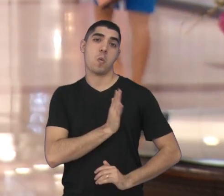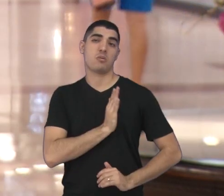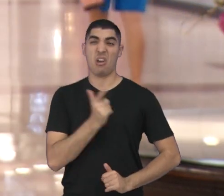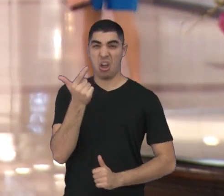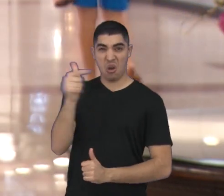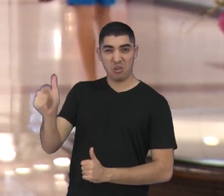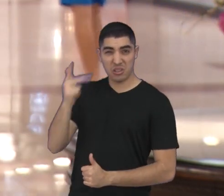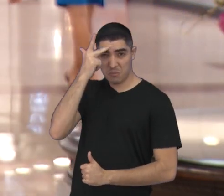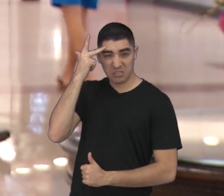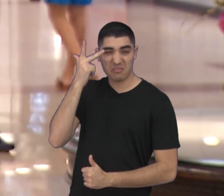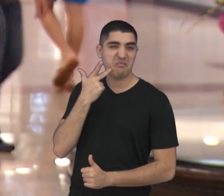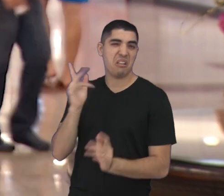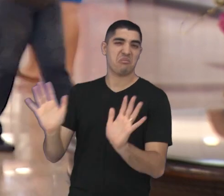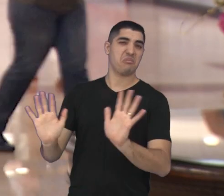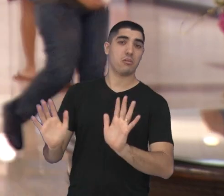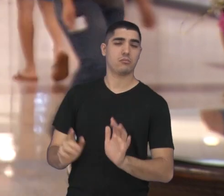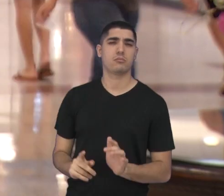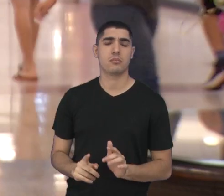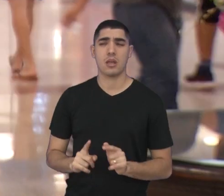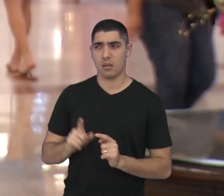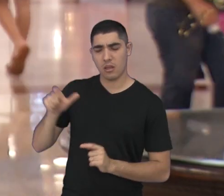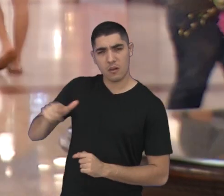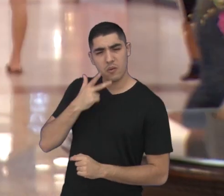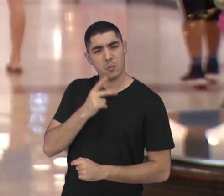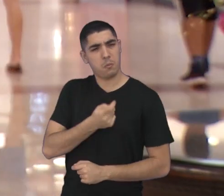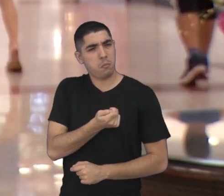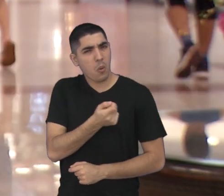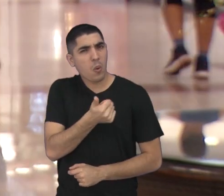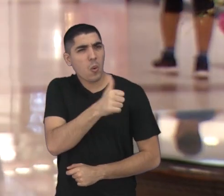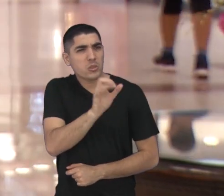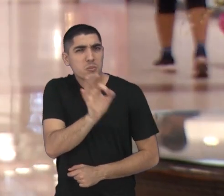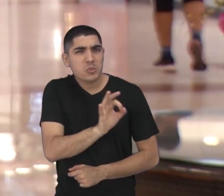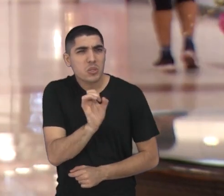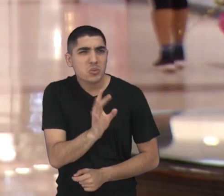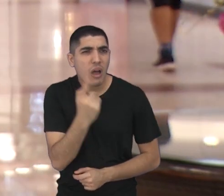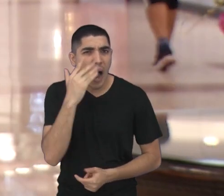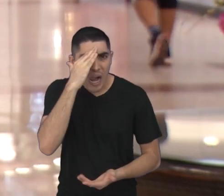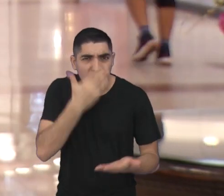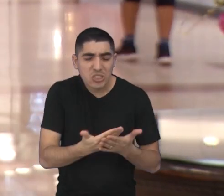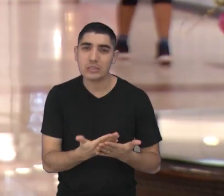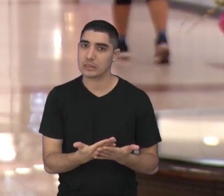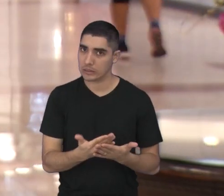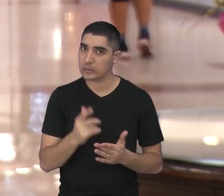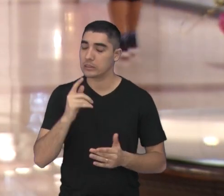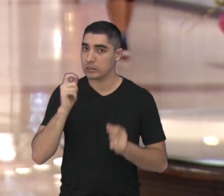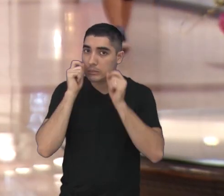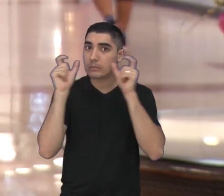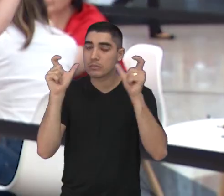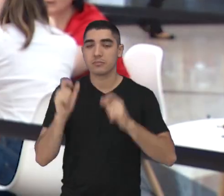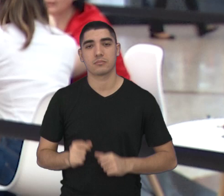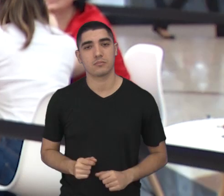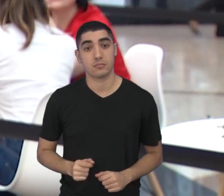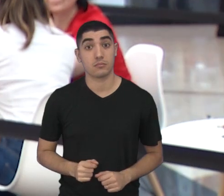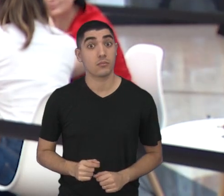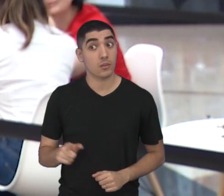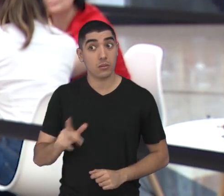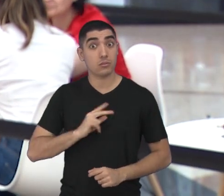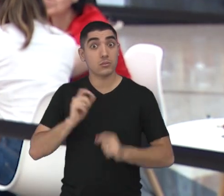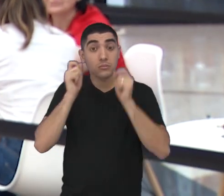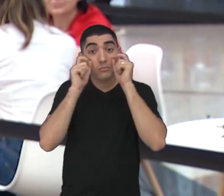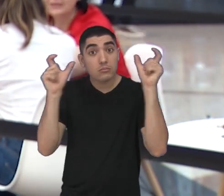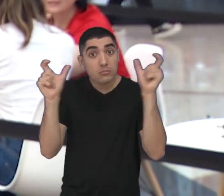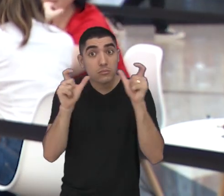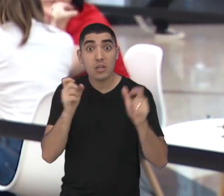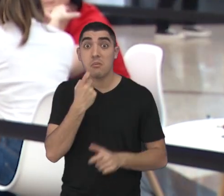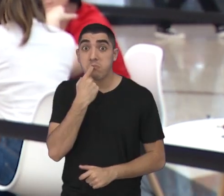outras doenças do coração. Segundo a doutora, essa quantia é baixa e acende ainda mais um sinal de alerta. Isso é um dado até alarmante,